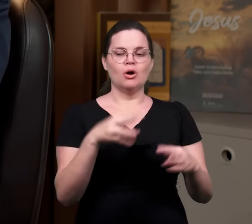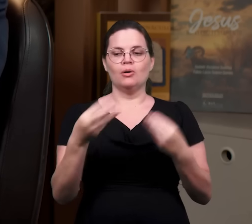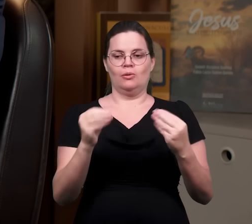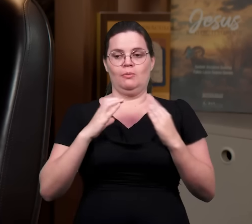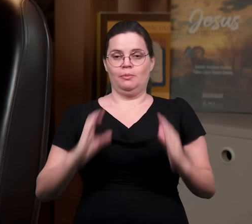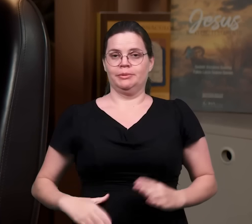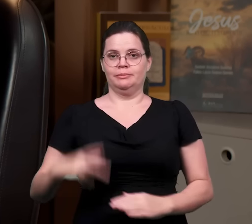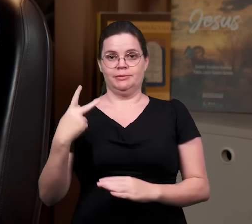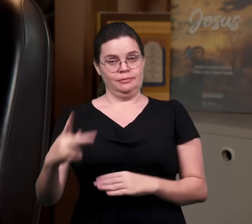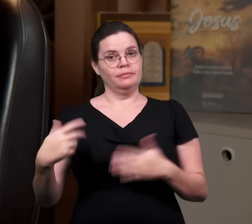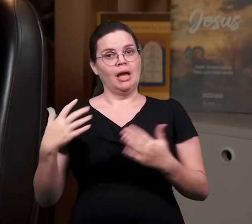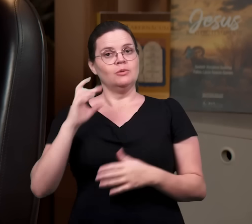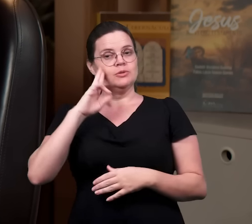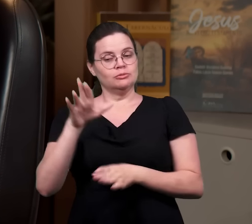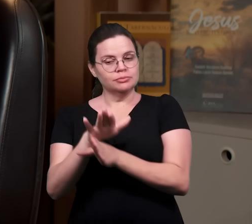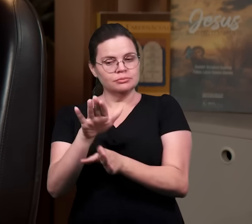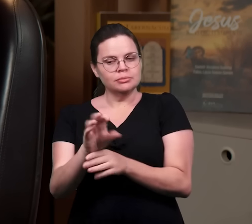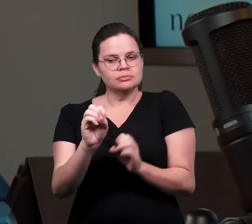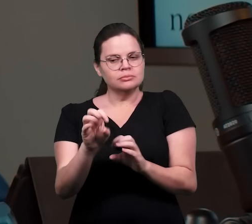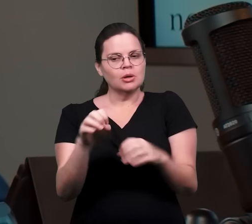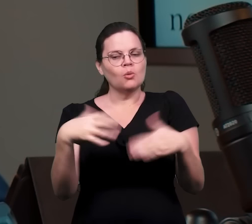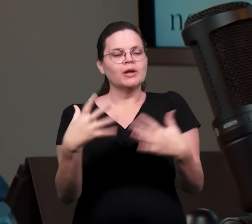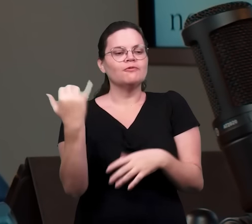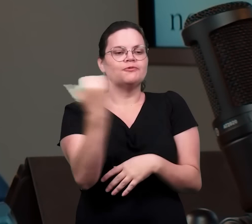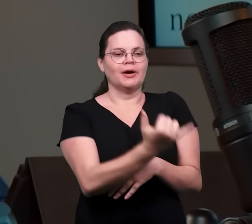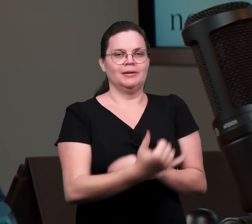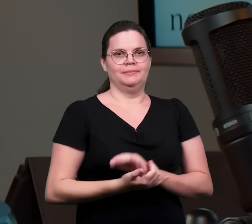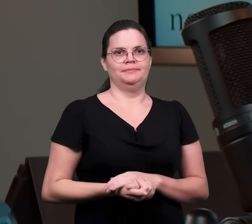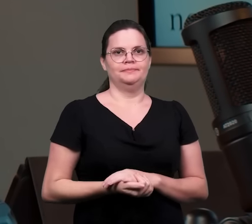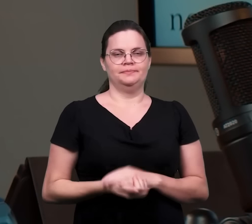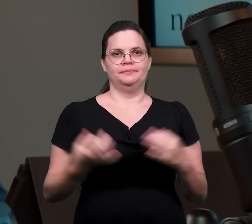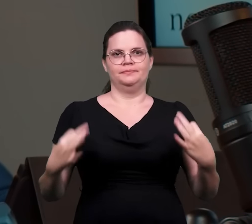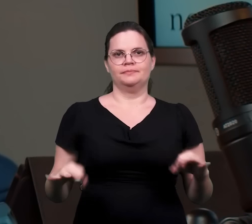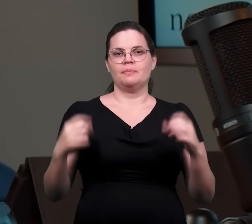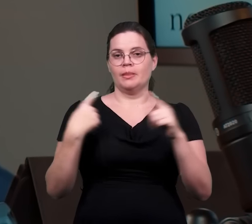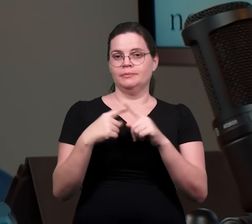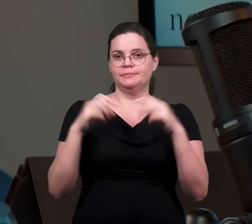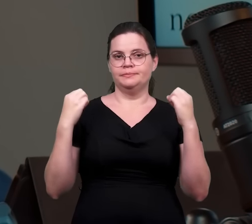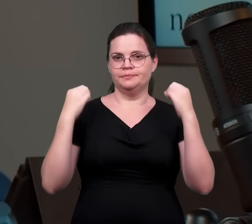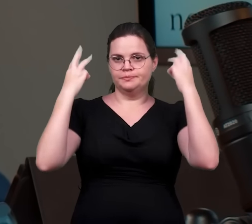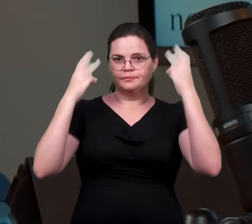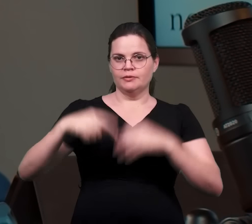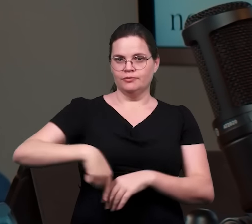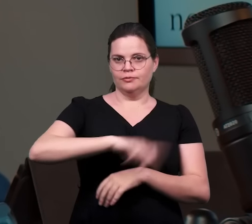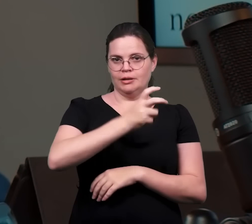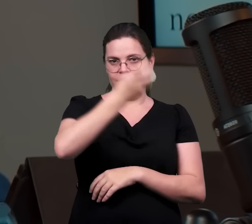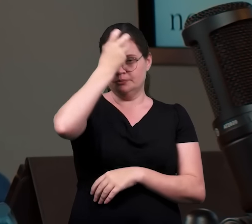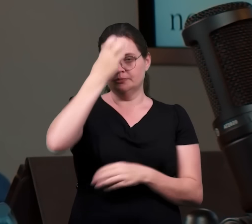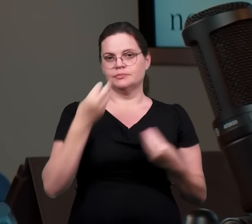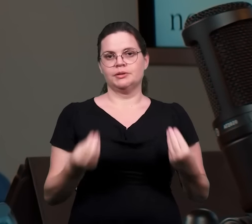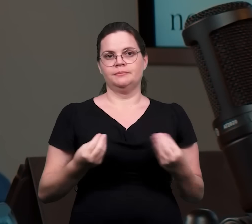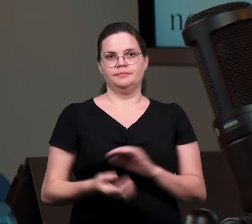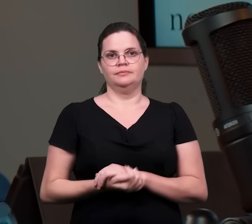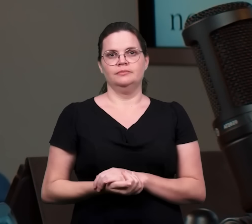instrui a ele sobre uma mensagem que ele deveria levar, né? Isso mesmo. Moisés, ele iria para levar uma